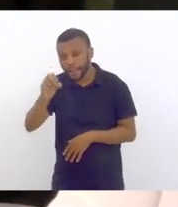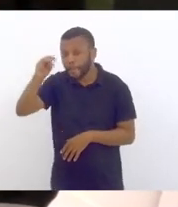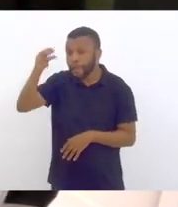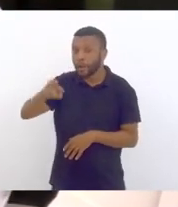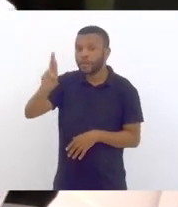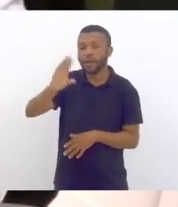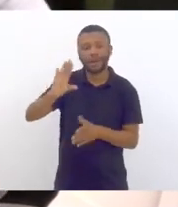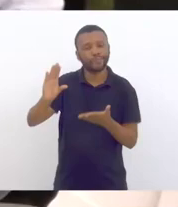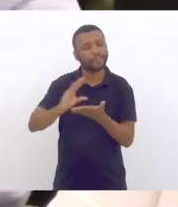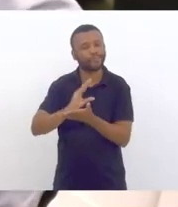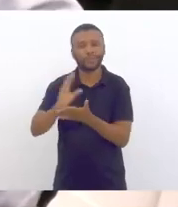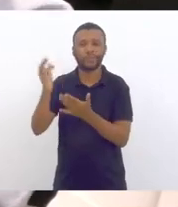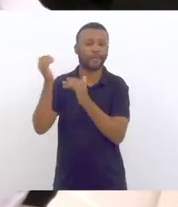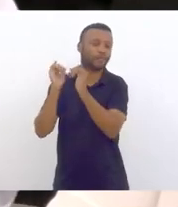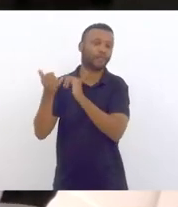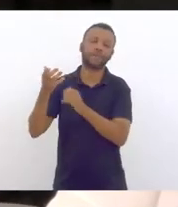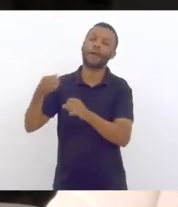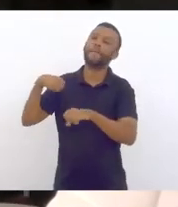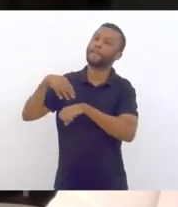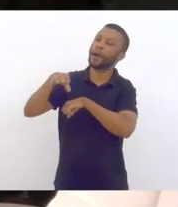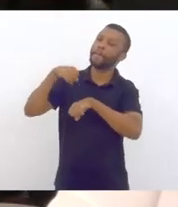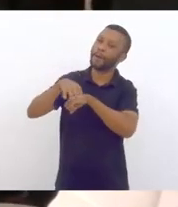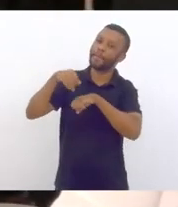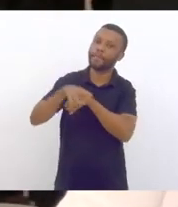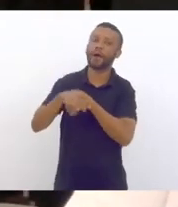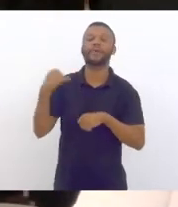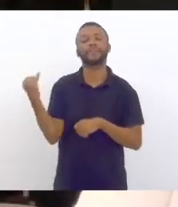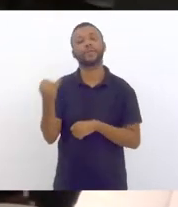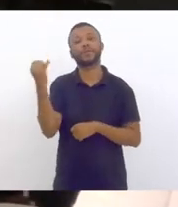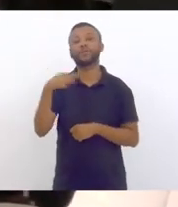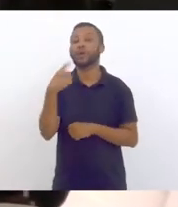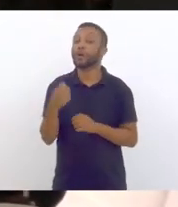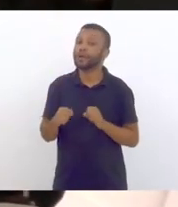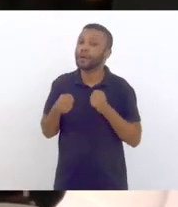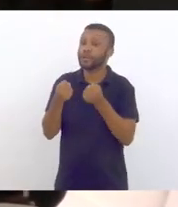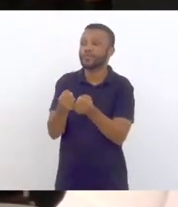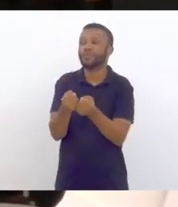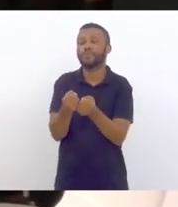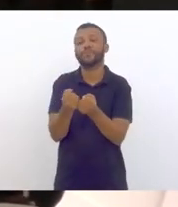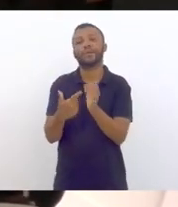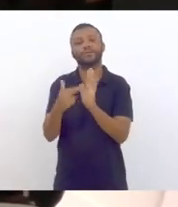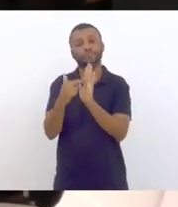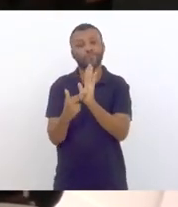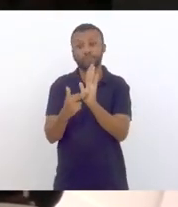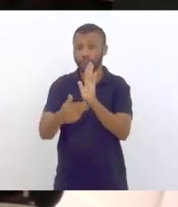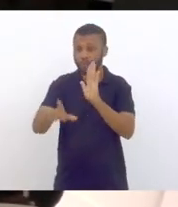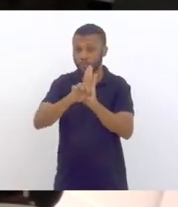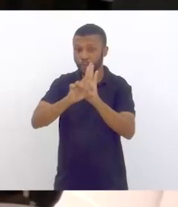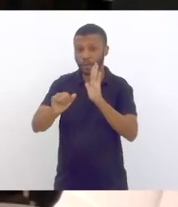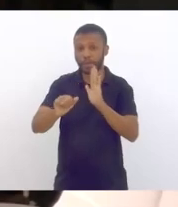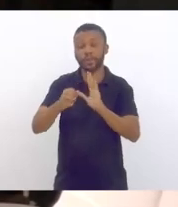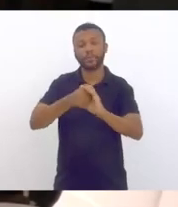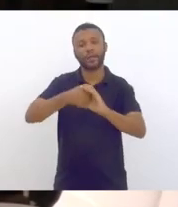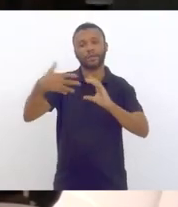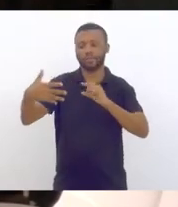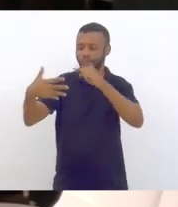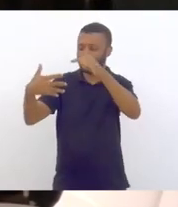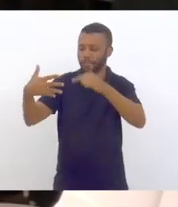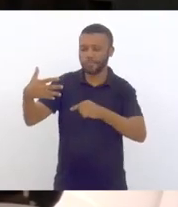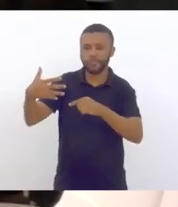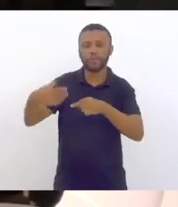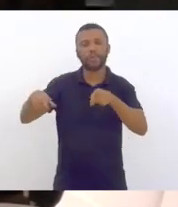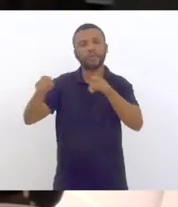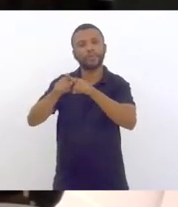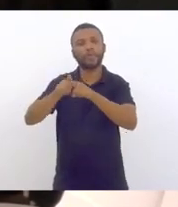era as informações que eu queria passar aqui e falar da importância de nós garantimos a regulamentação por lei dos critérios e ao mesmo tempo é